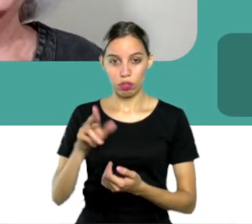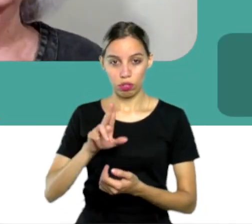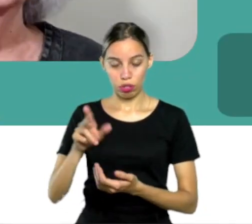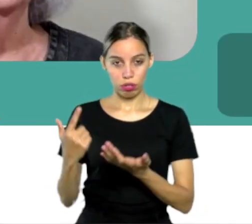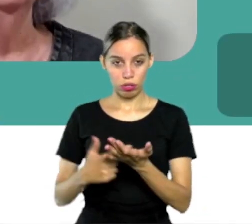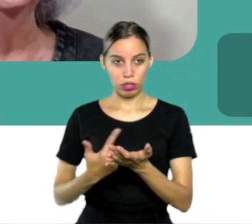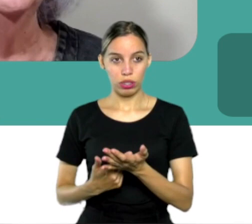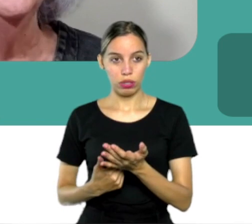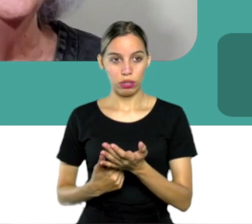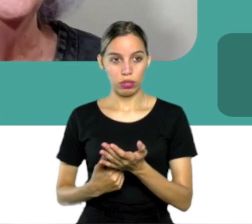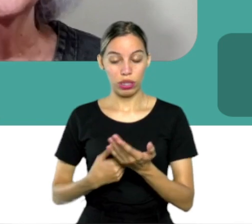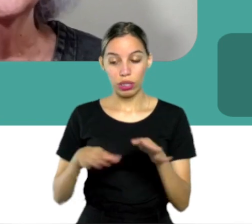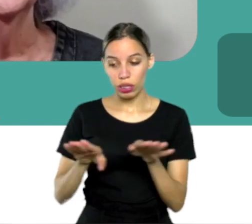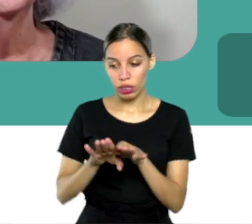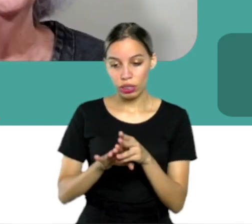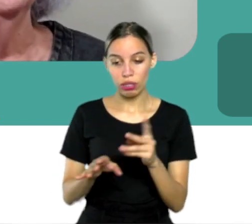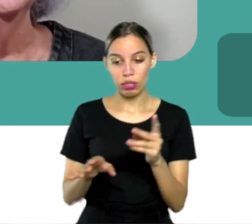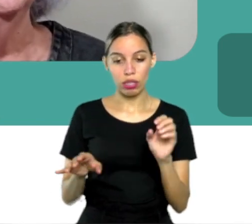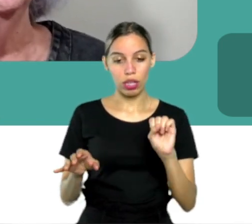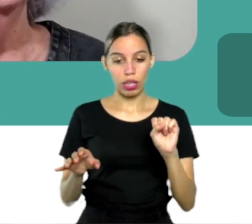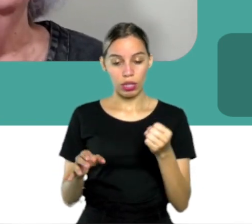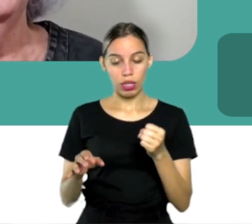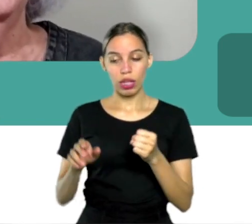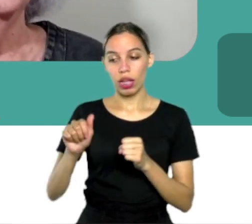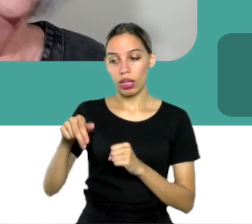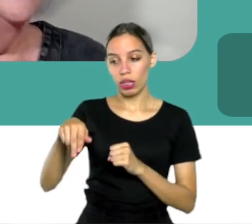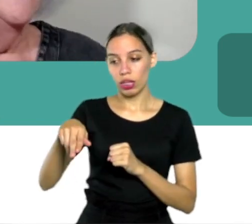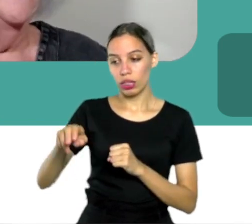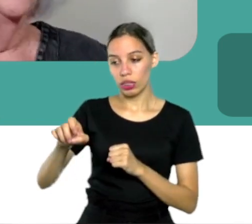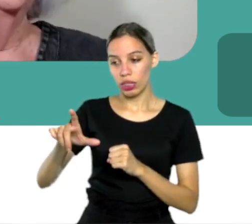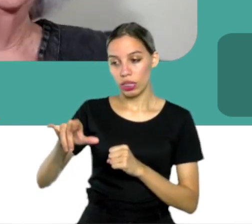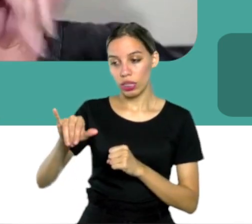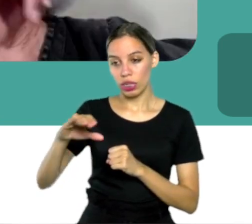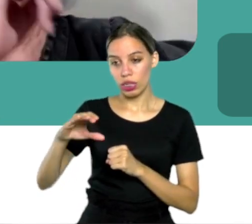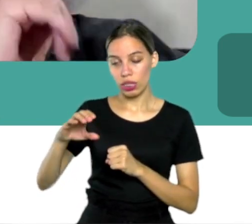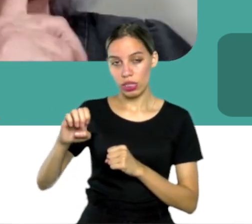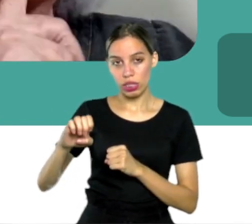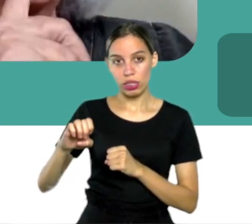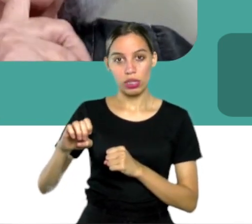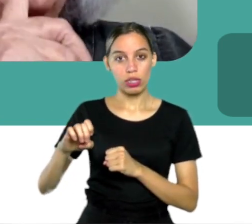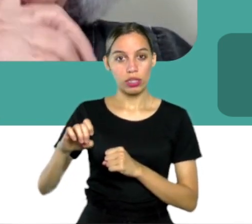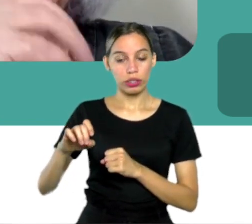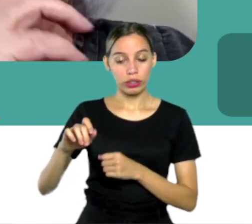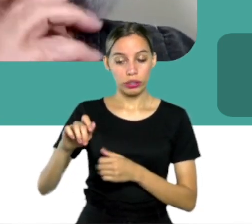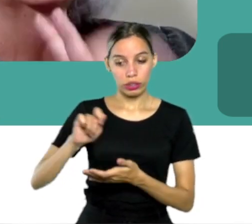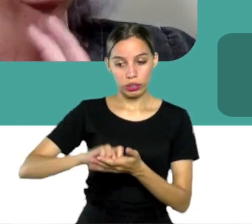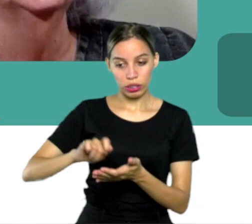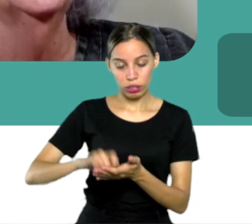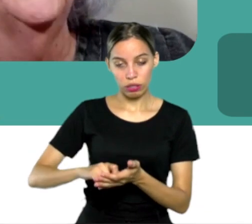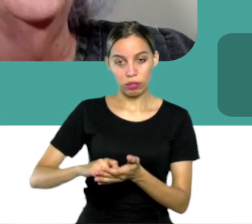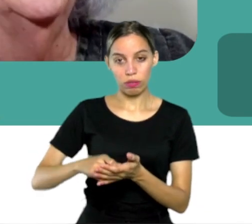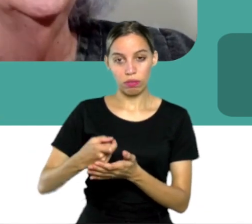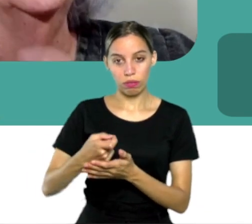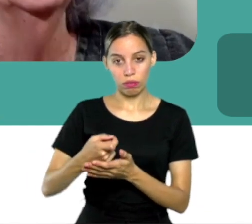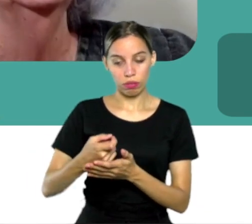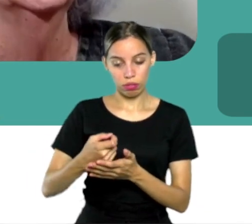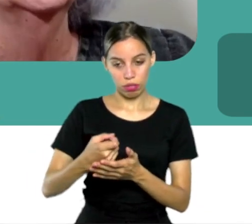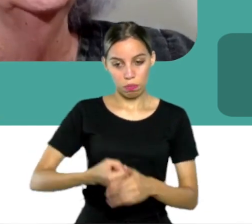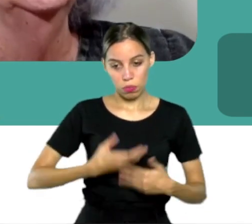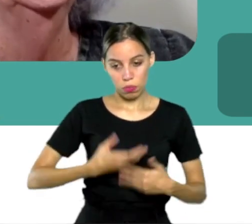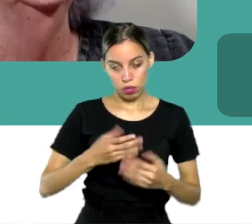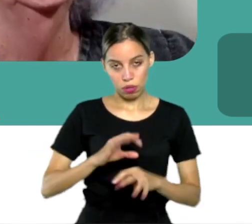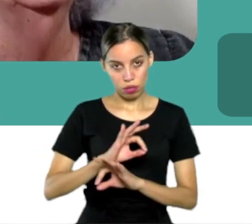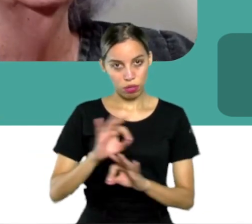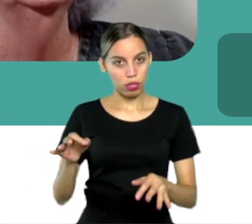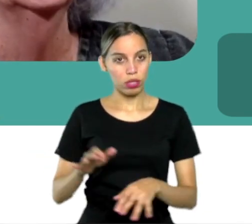Ana Elisa é uma excelente escritora, uma excelente poeta. Ela prefaciou meu primeiro livro de Portugal. Ela não me